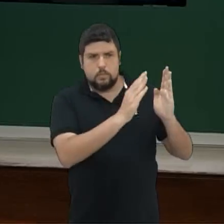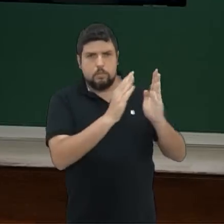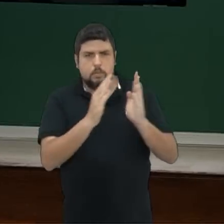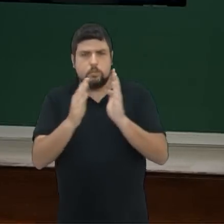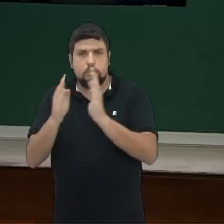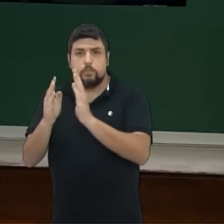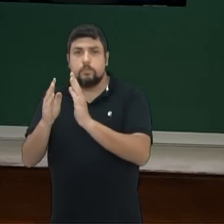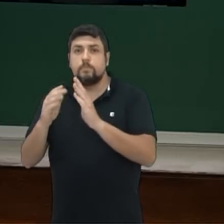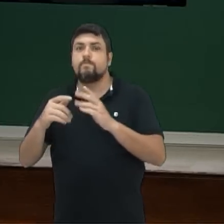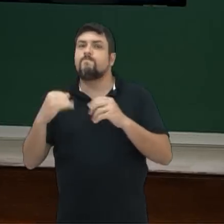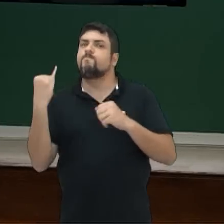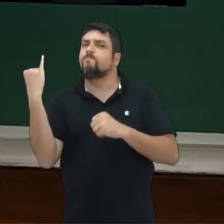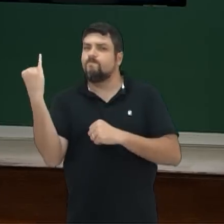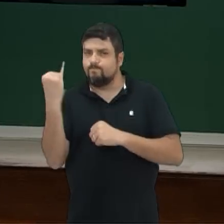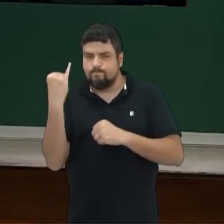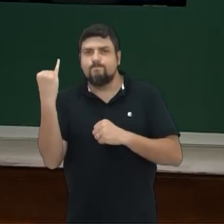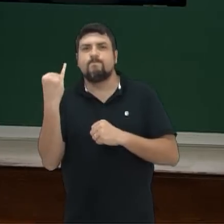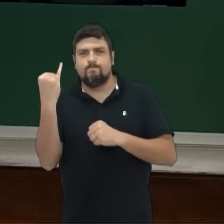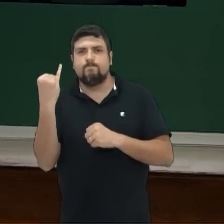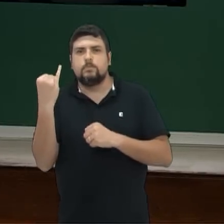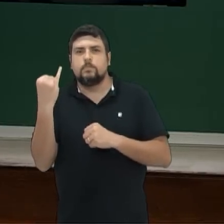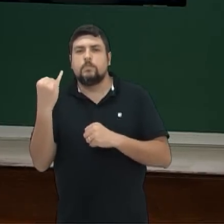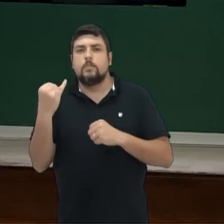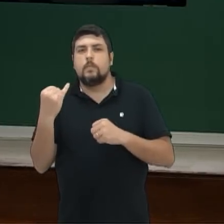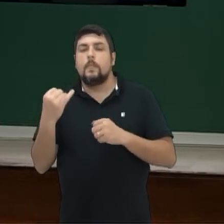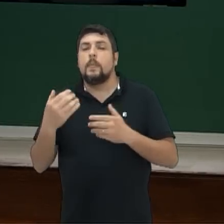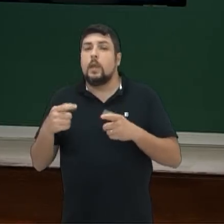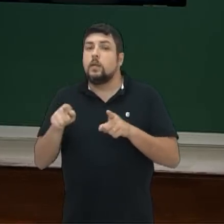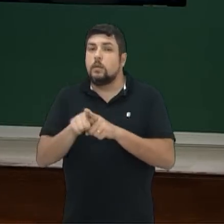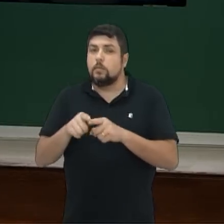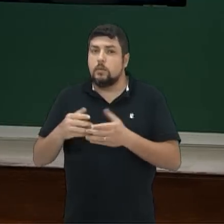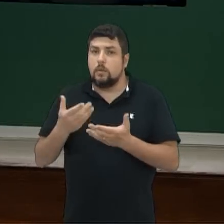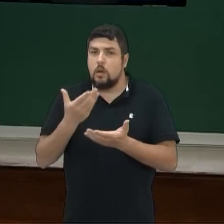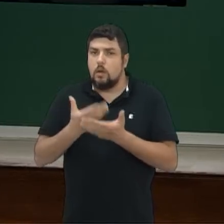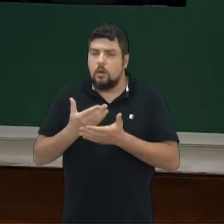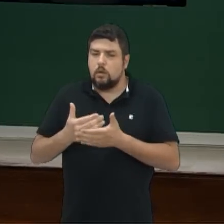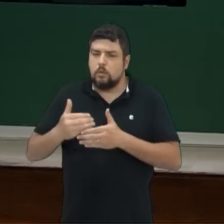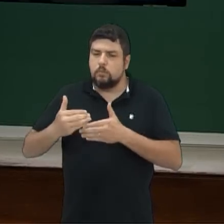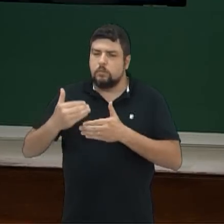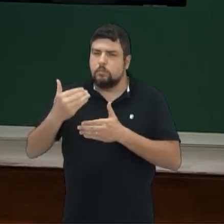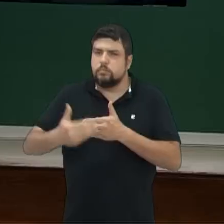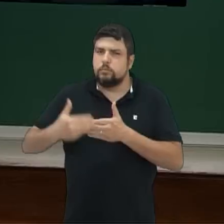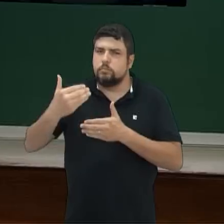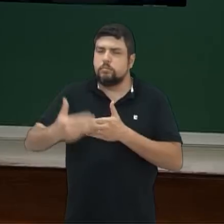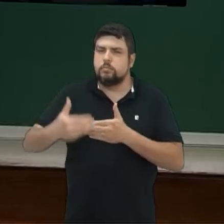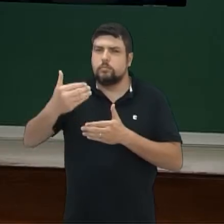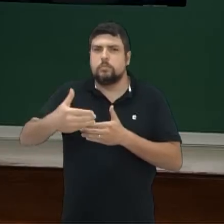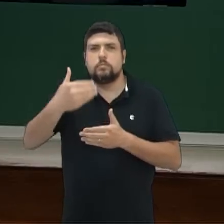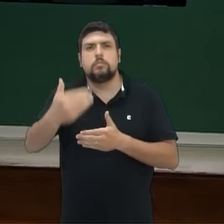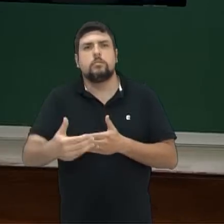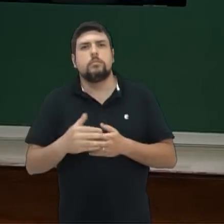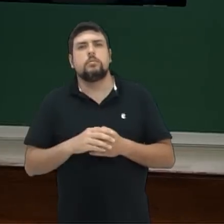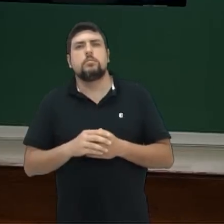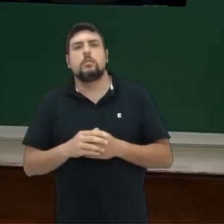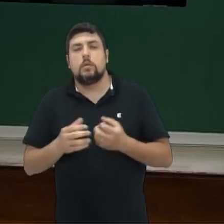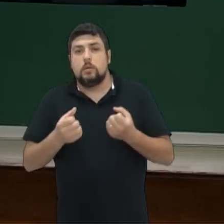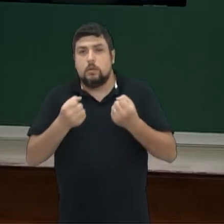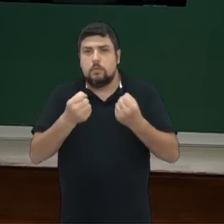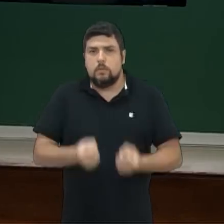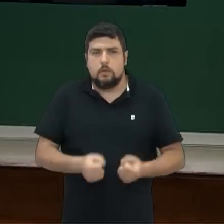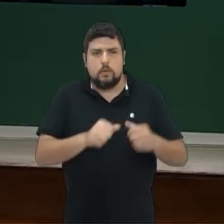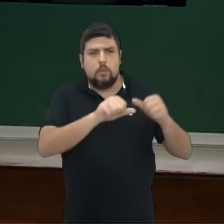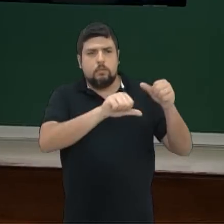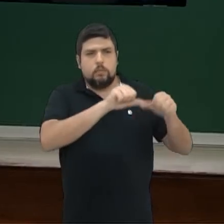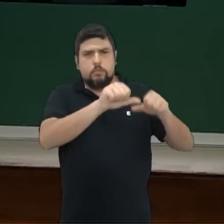ela é muito importante. A gente usou nessa aula, a gente vai precisar usar ela nas próximas aulas que a gente for trabalhar de unidade de massa de novo para